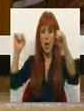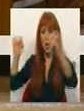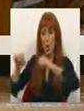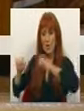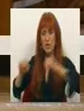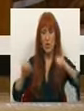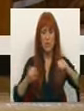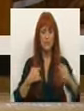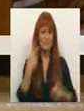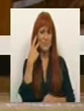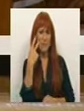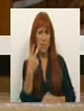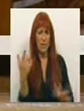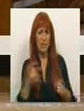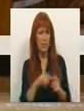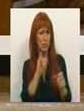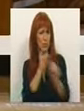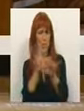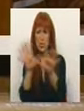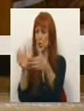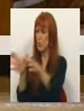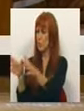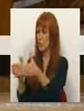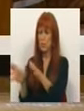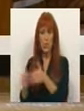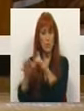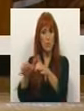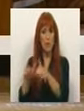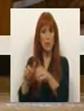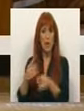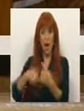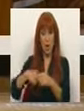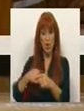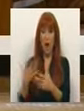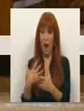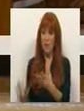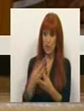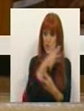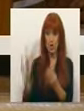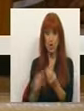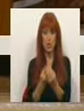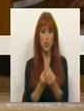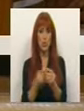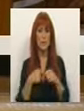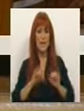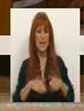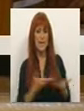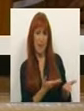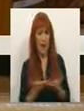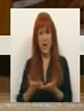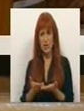consensos, registamos os demais grupos parlamentares que as nós quiseram juntar nesta